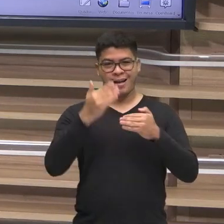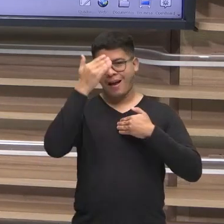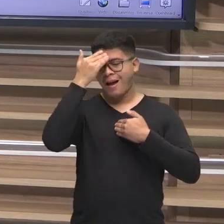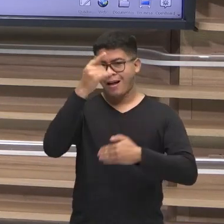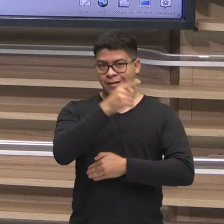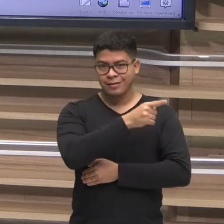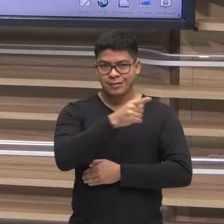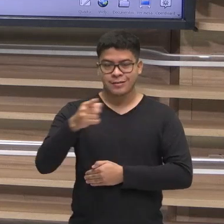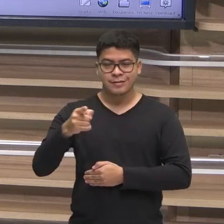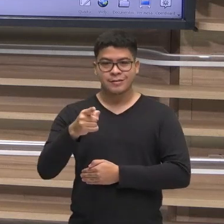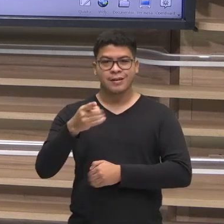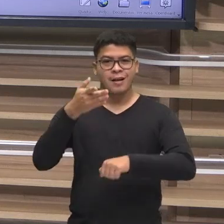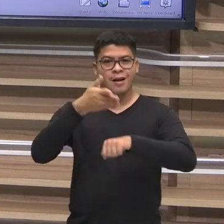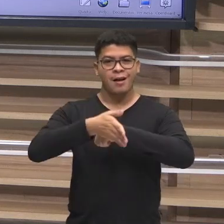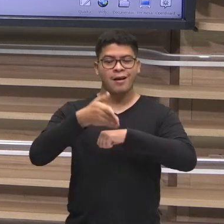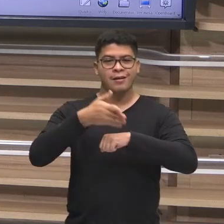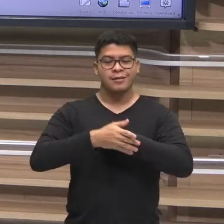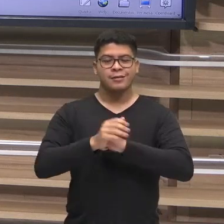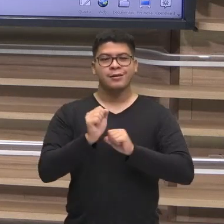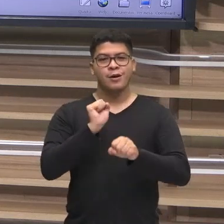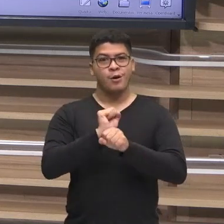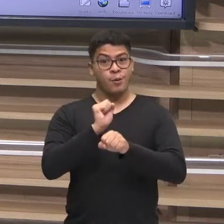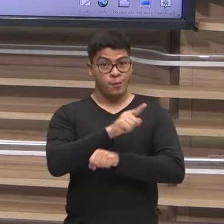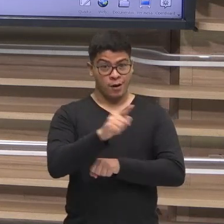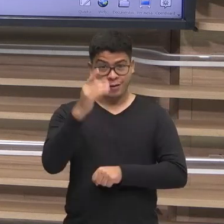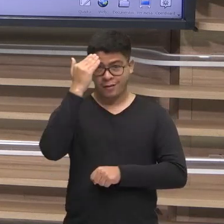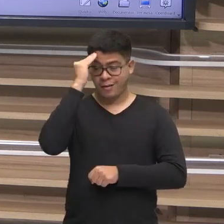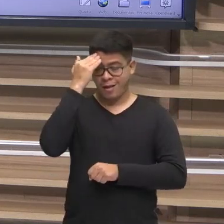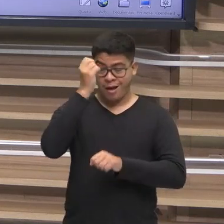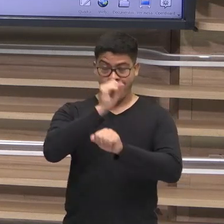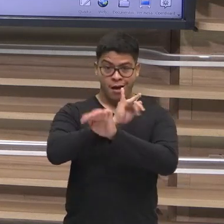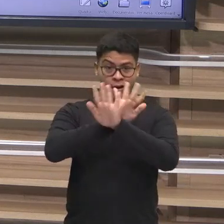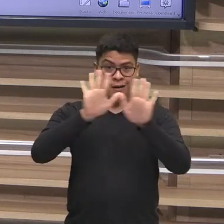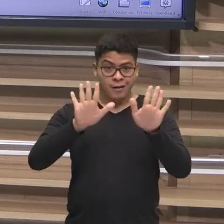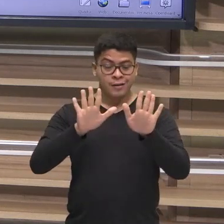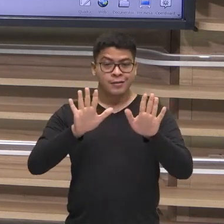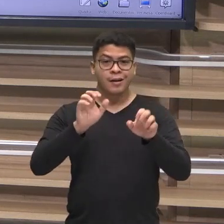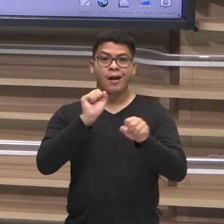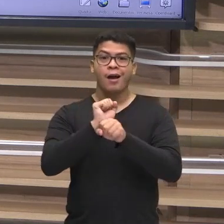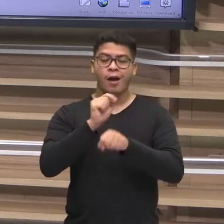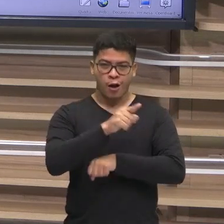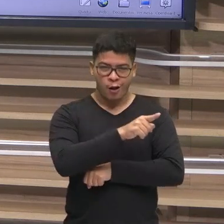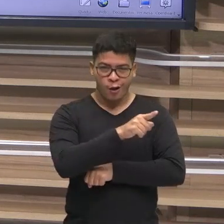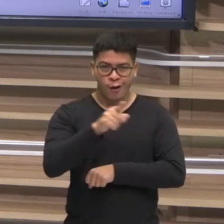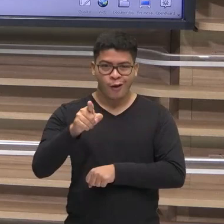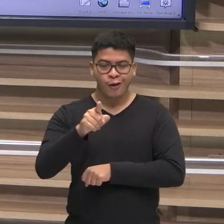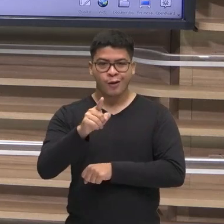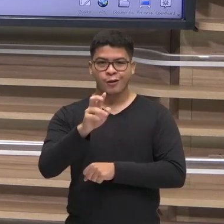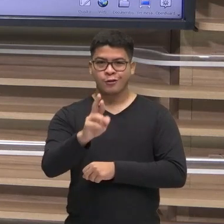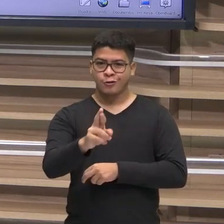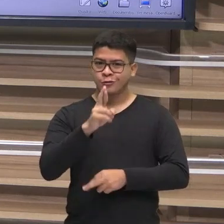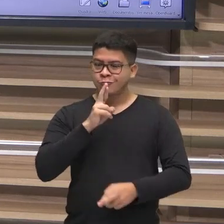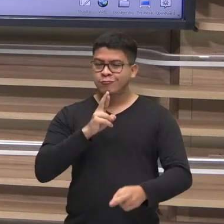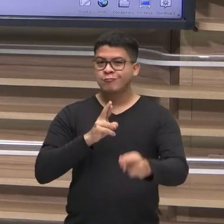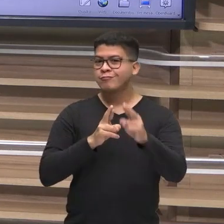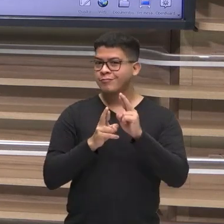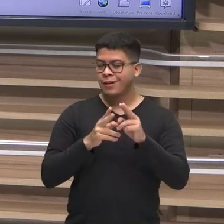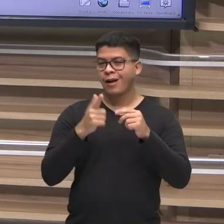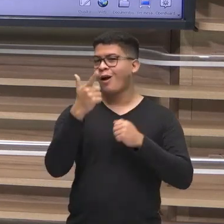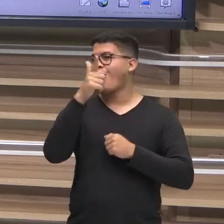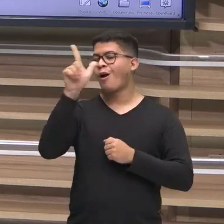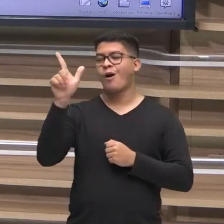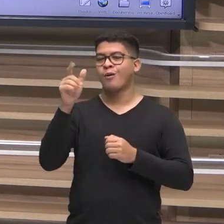a participação de todos, espero que tenham compreendido e aguardo, certo? E quero encontrar vocês em